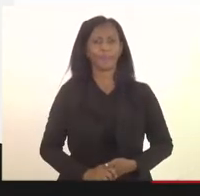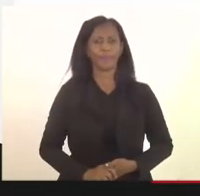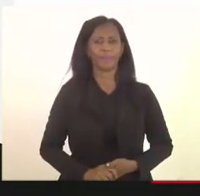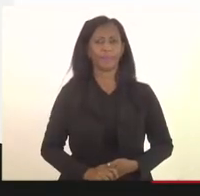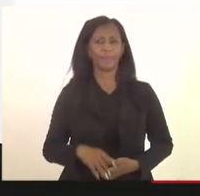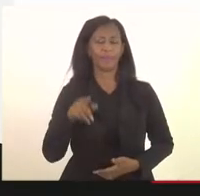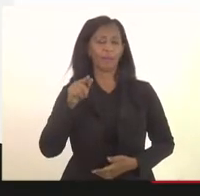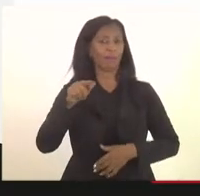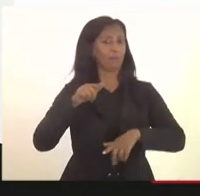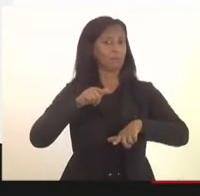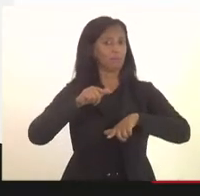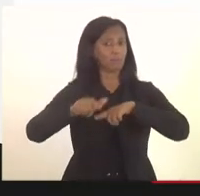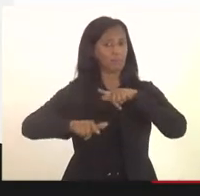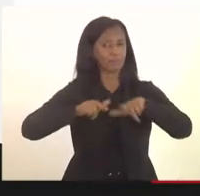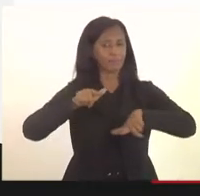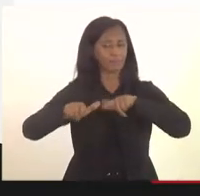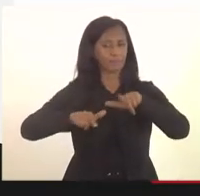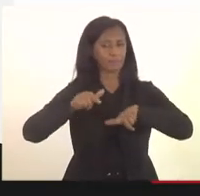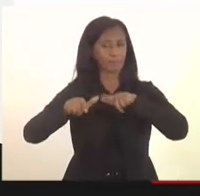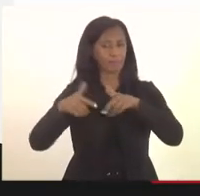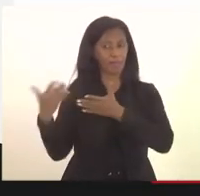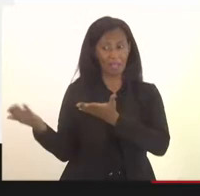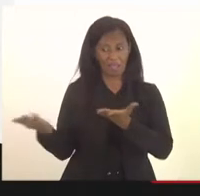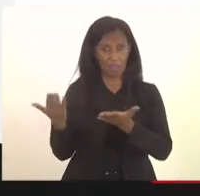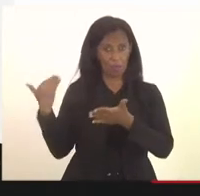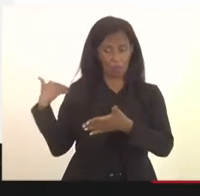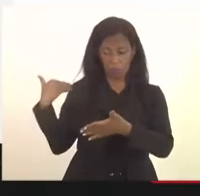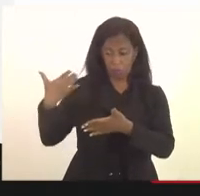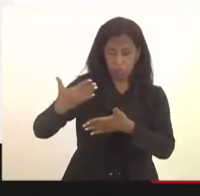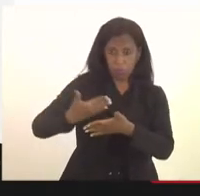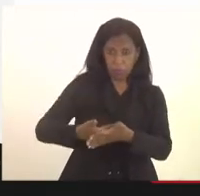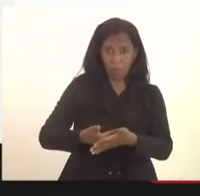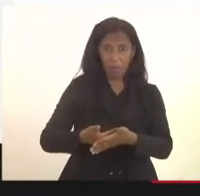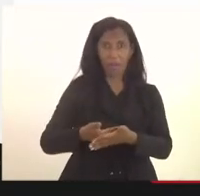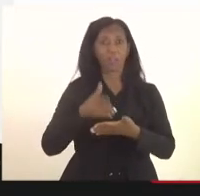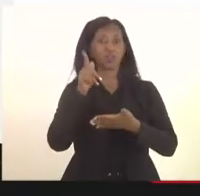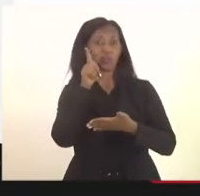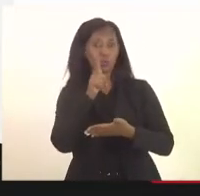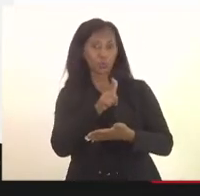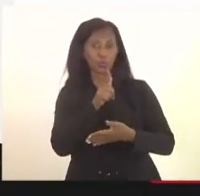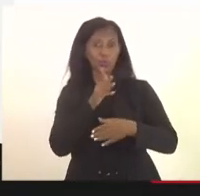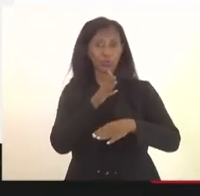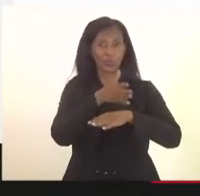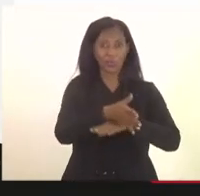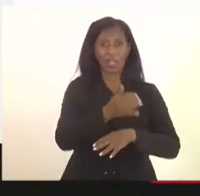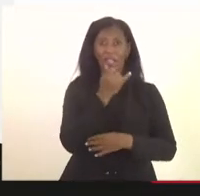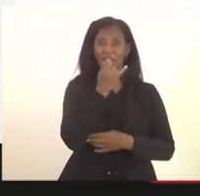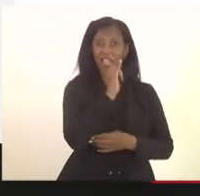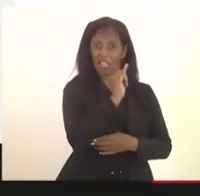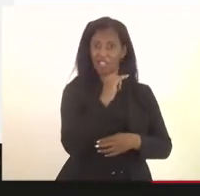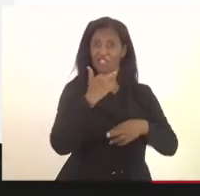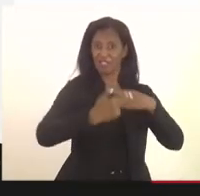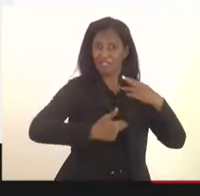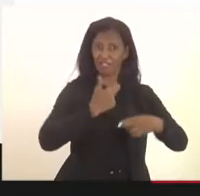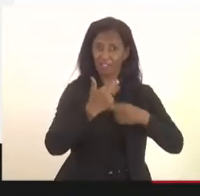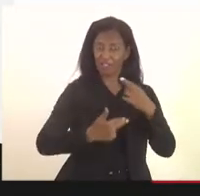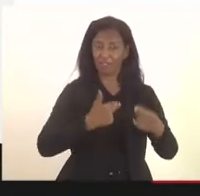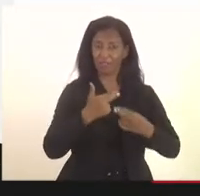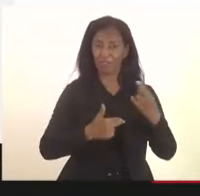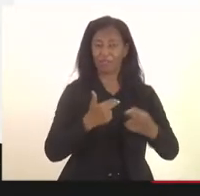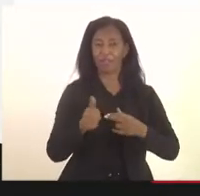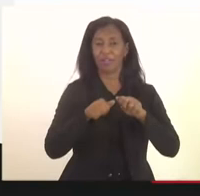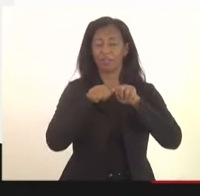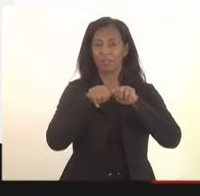Ela trabalha, e agora recentemente, por exemplo, a gente adquiriu, entrou na parte de energia efetivamente renovável com a aquisição da